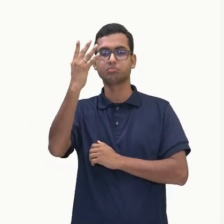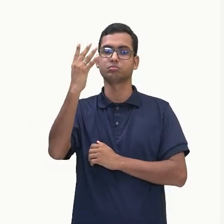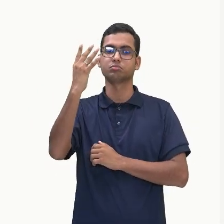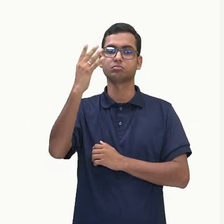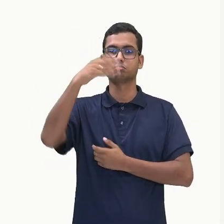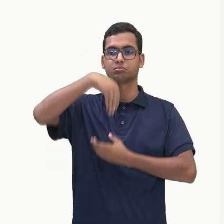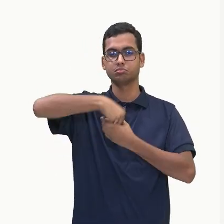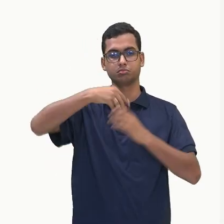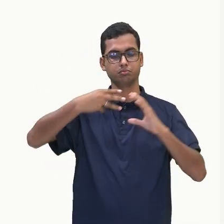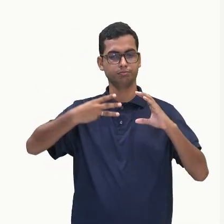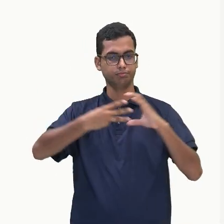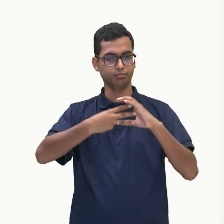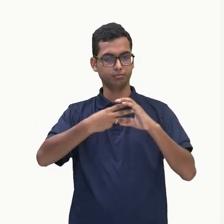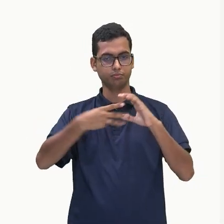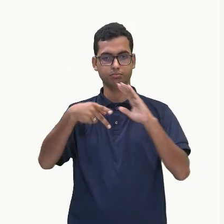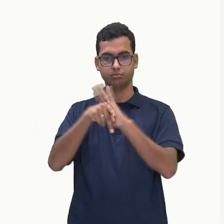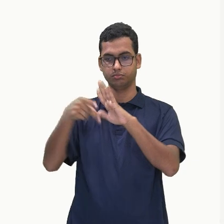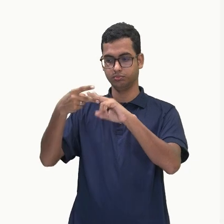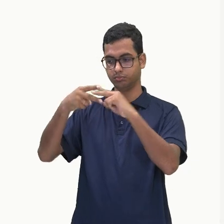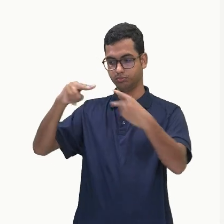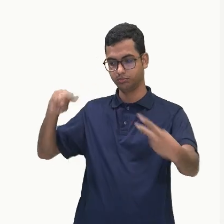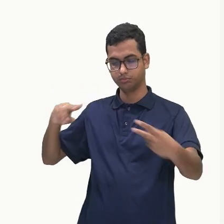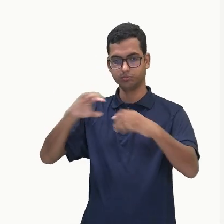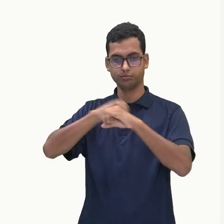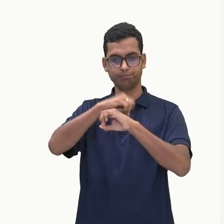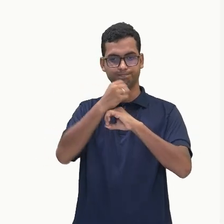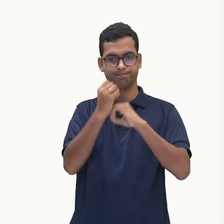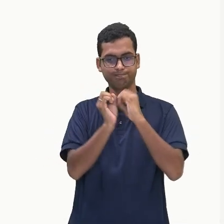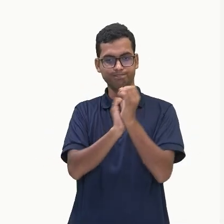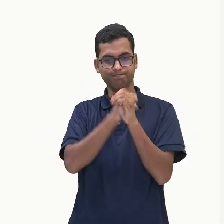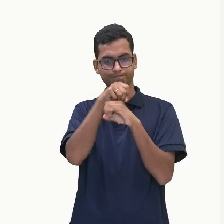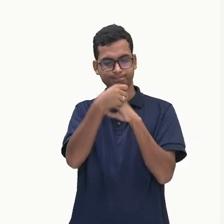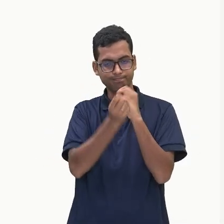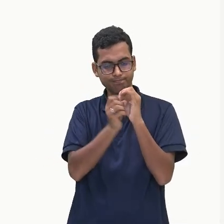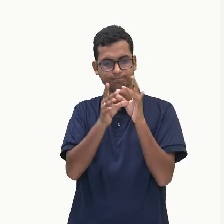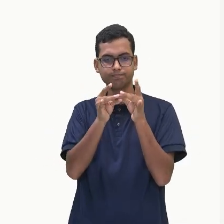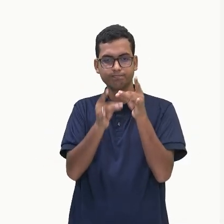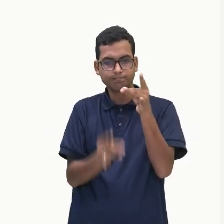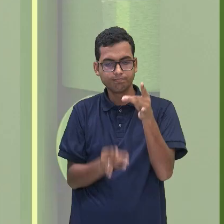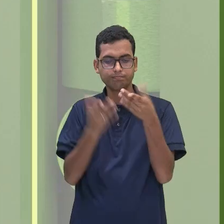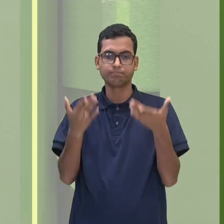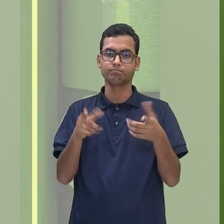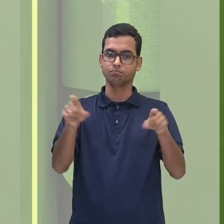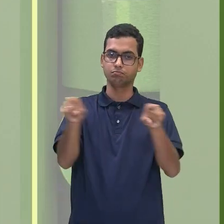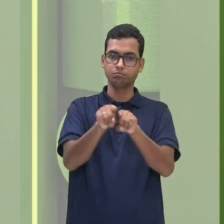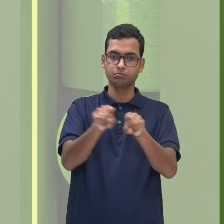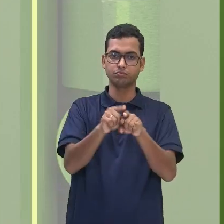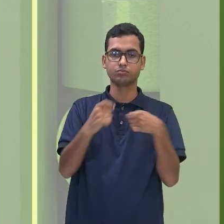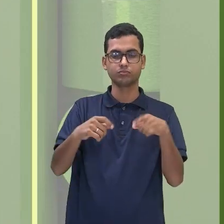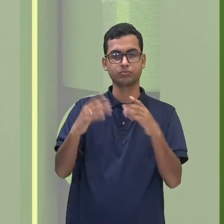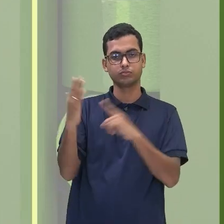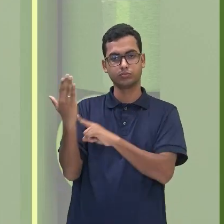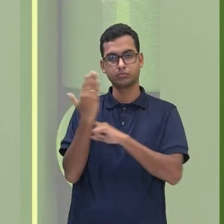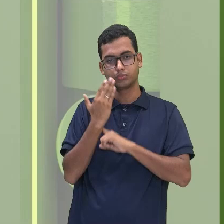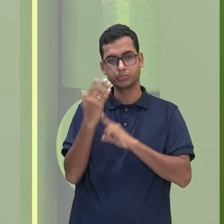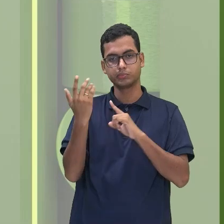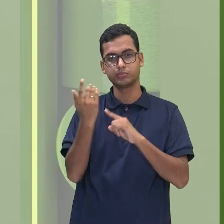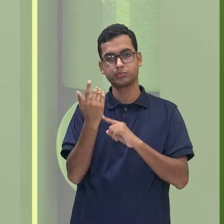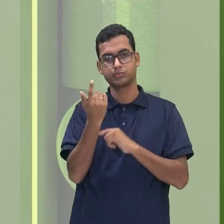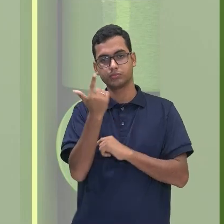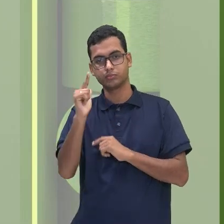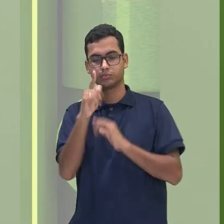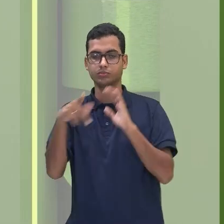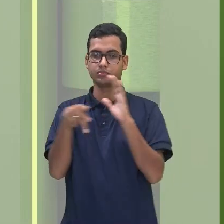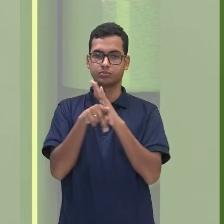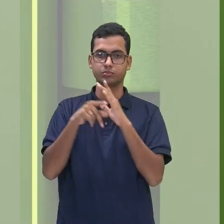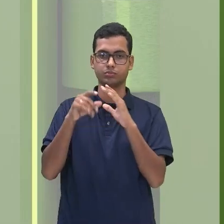Como o DNA ele é uma molécula extremamente grande, ele vai precisar da ajuda de moléculas menores, porque ele não vai conseguir